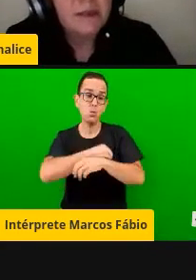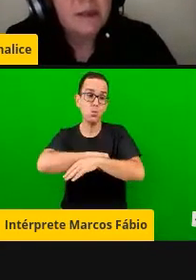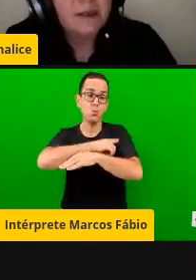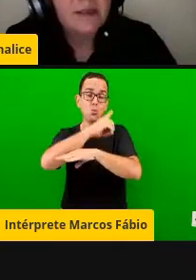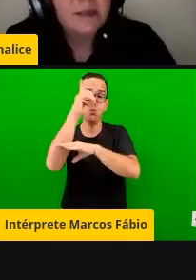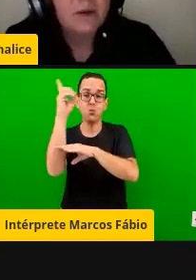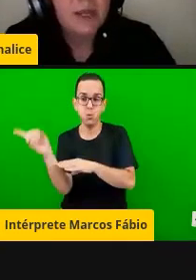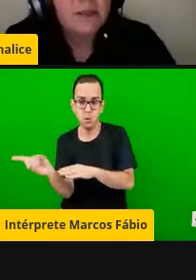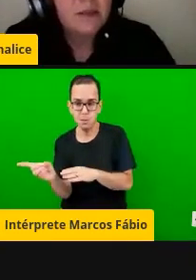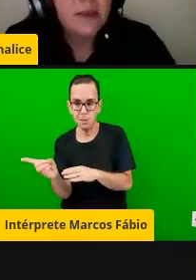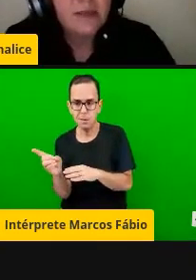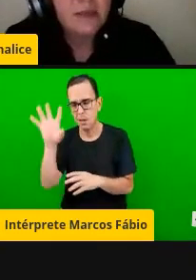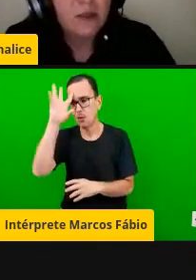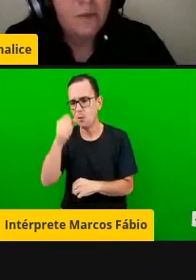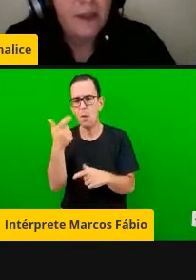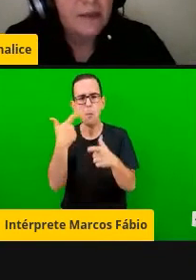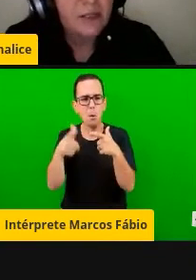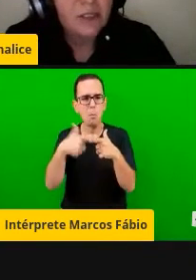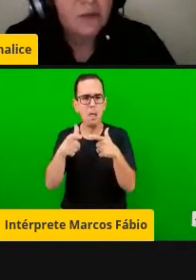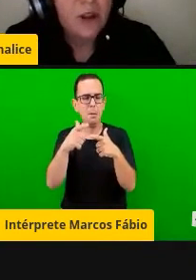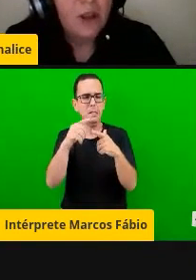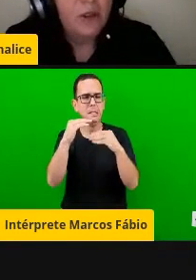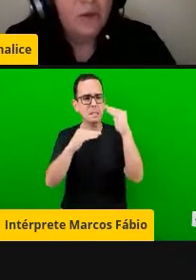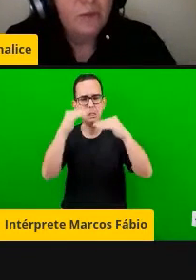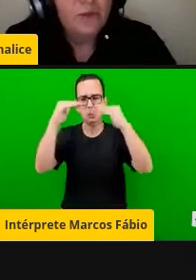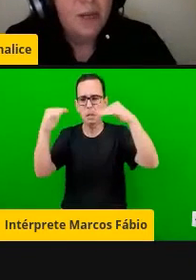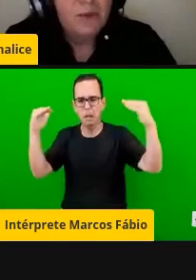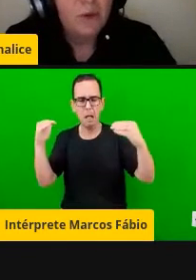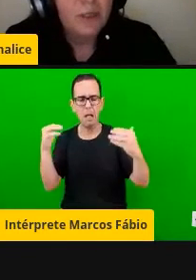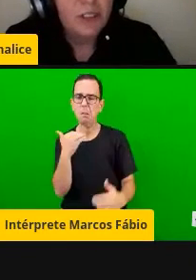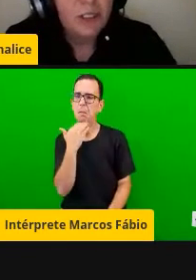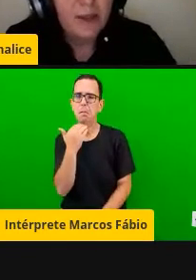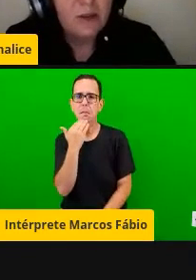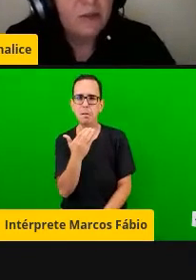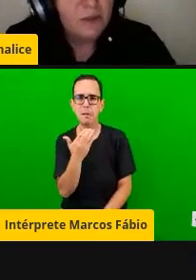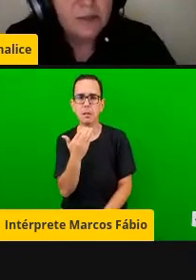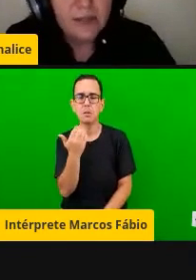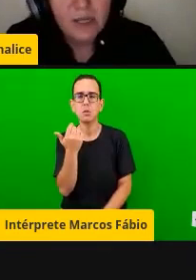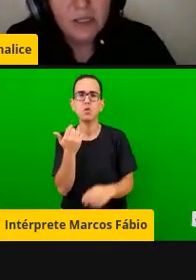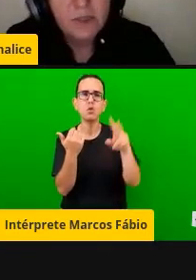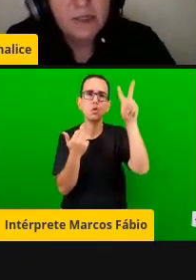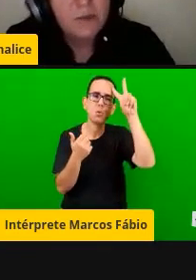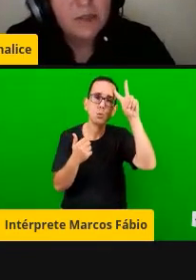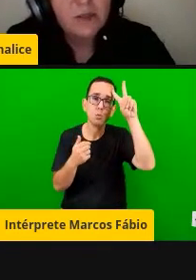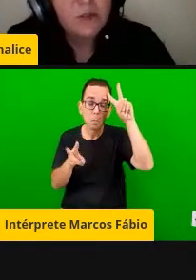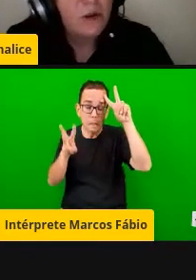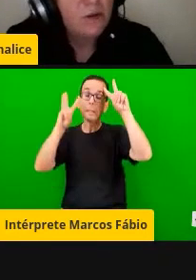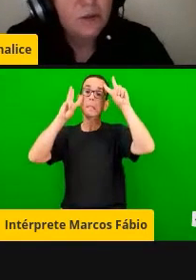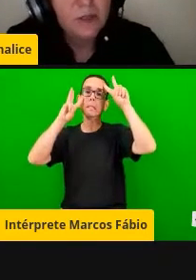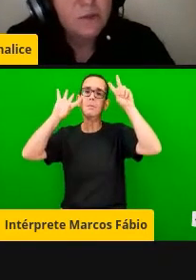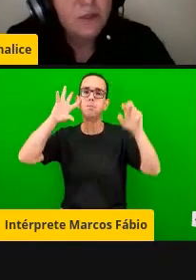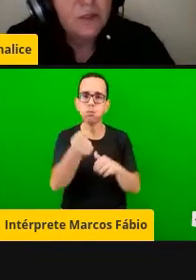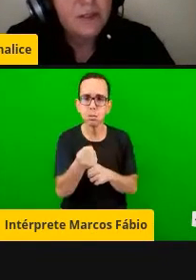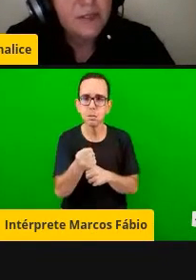problemas das desigualdades sociais que existem no país. A gente de um dia para o outro, a gente não resolve. Isso é um processo que a gente precisa, é um processo histórico